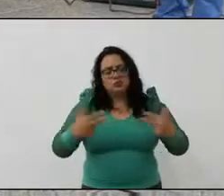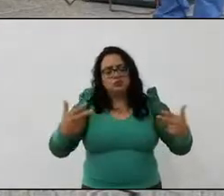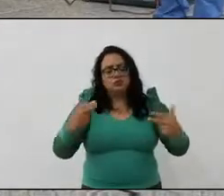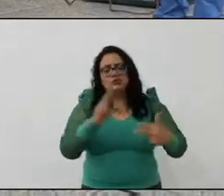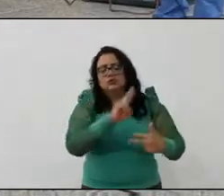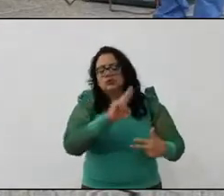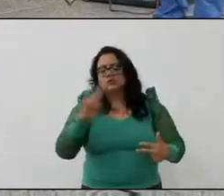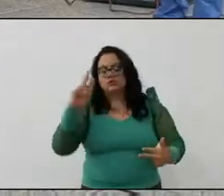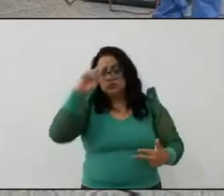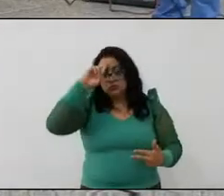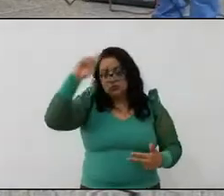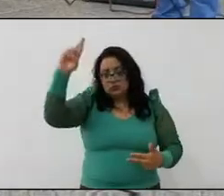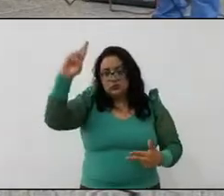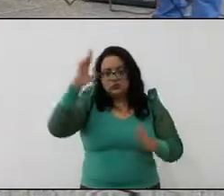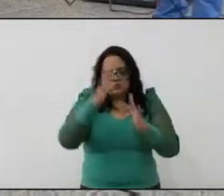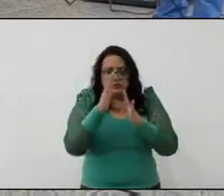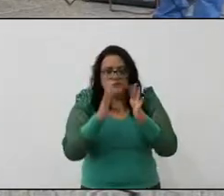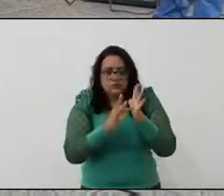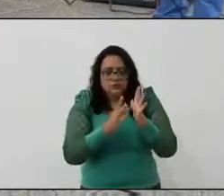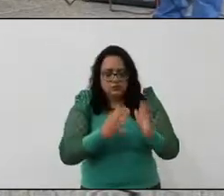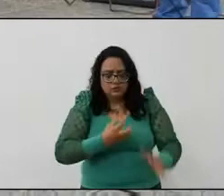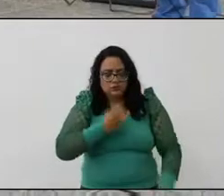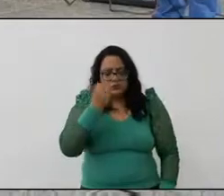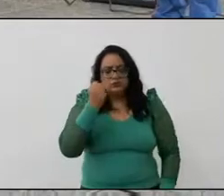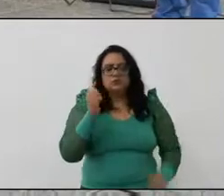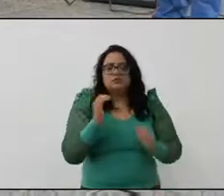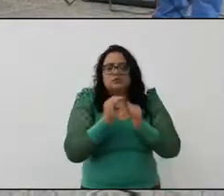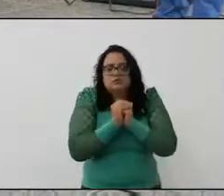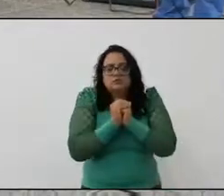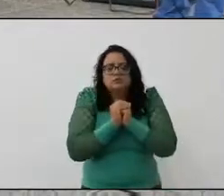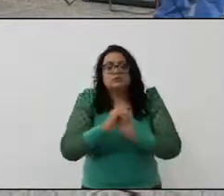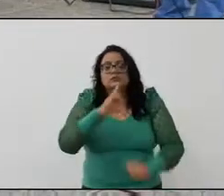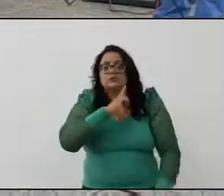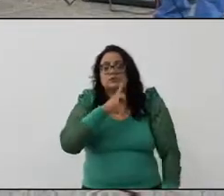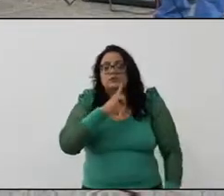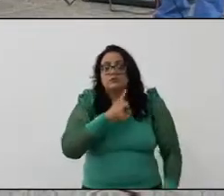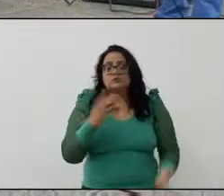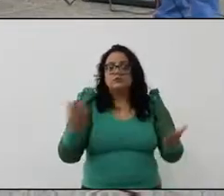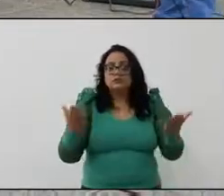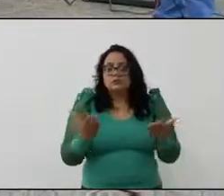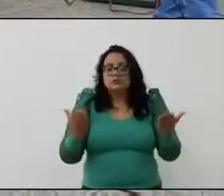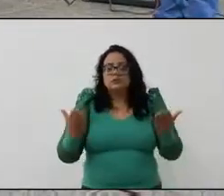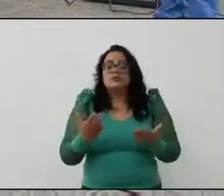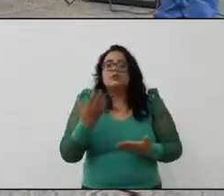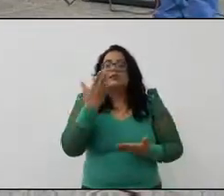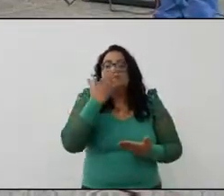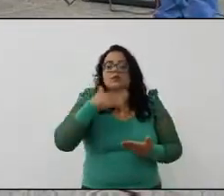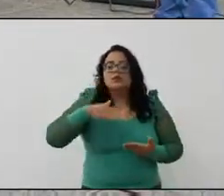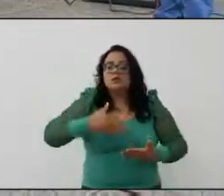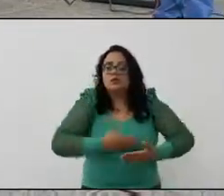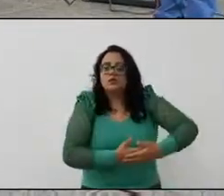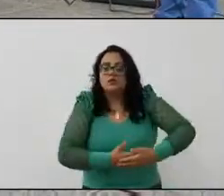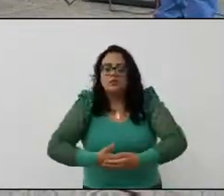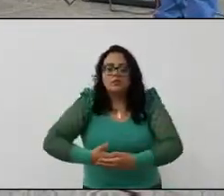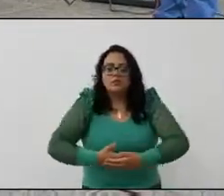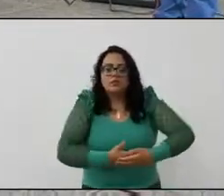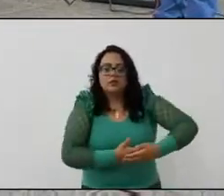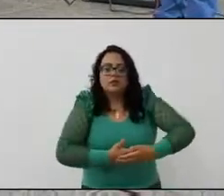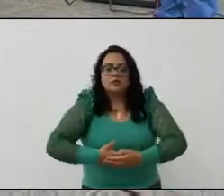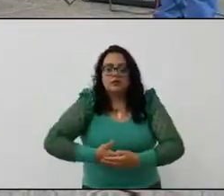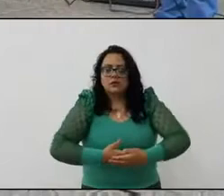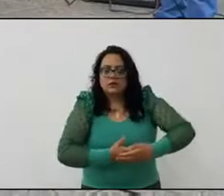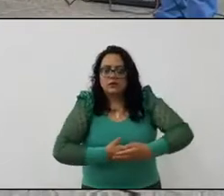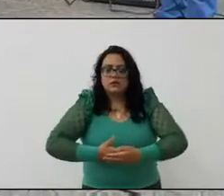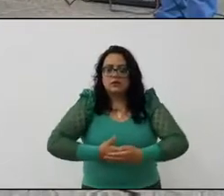amado Salvador. Amém. E nós temos também uma criança para apresentar nesta